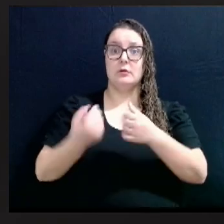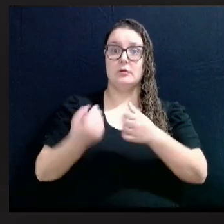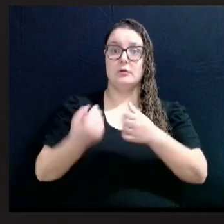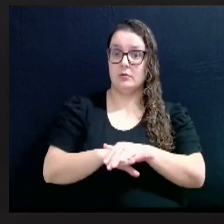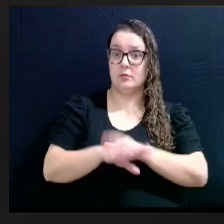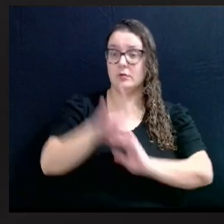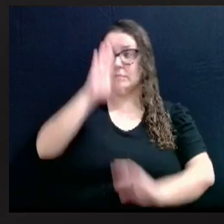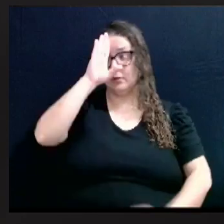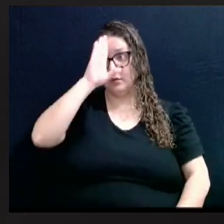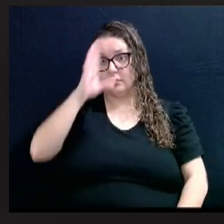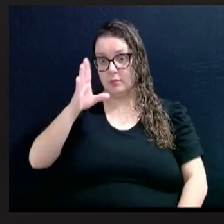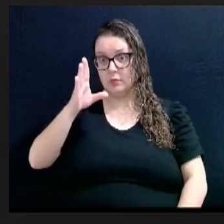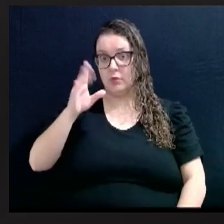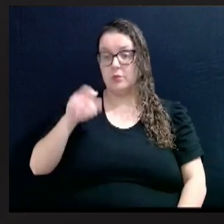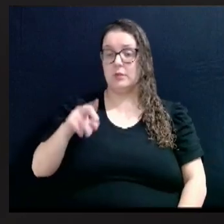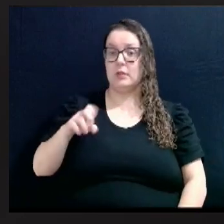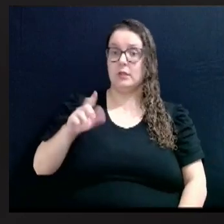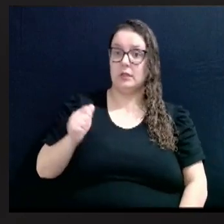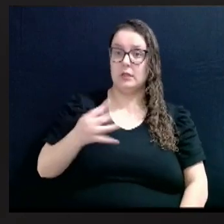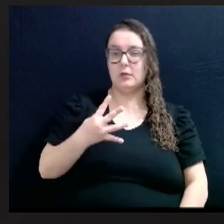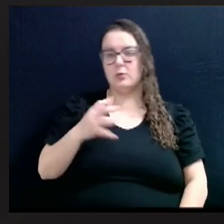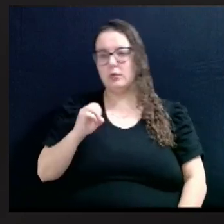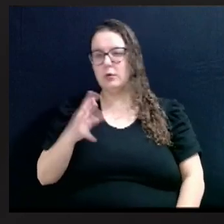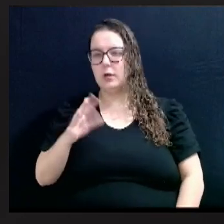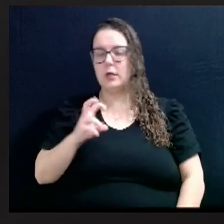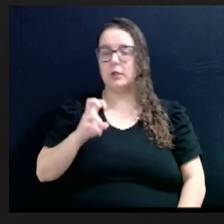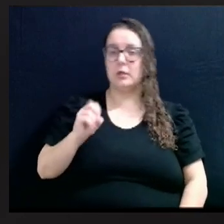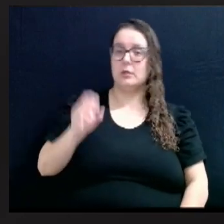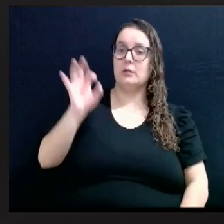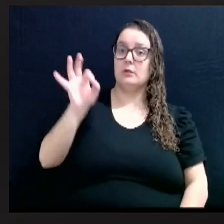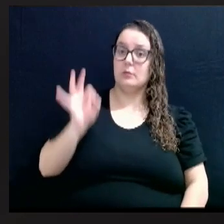sua renda, 40% a 50%